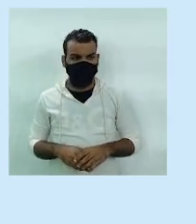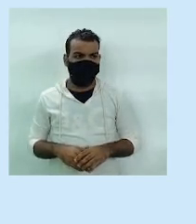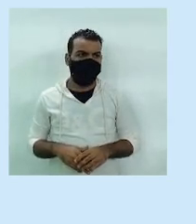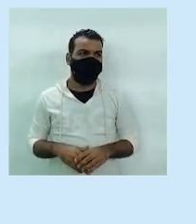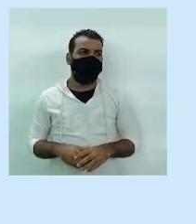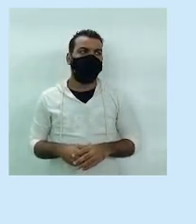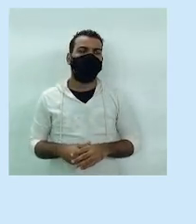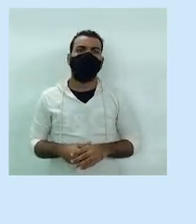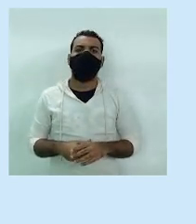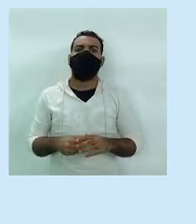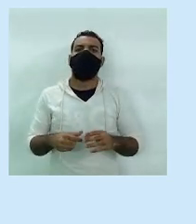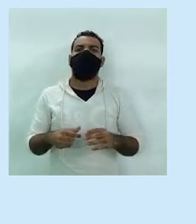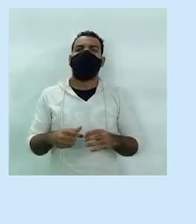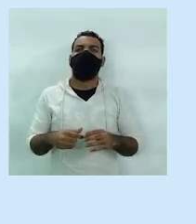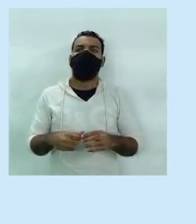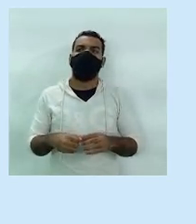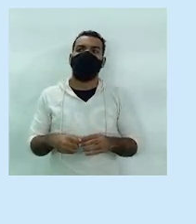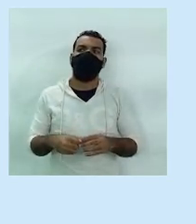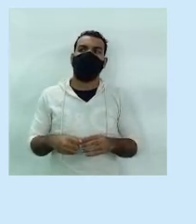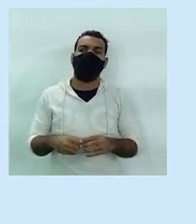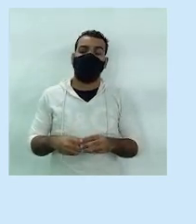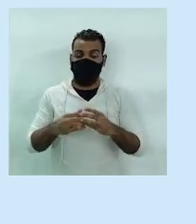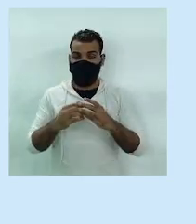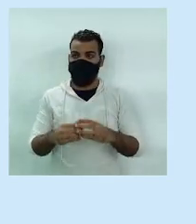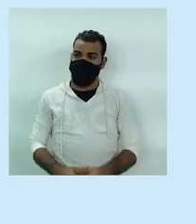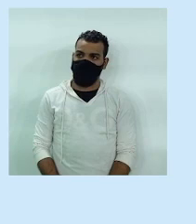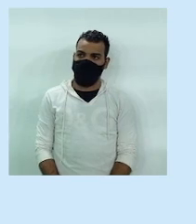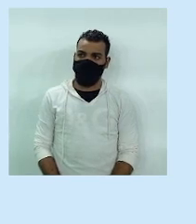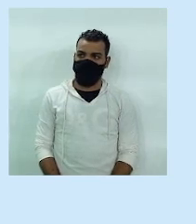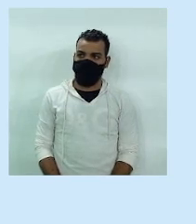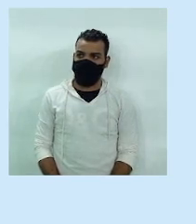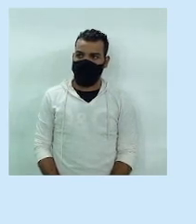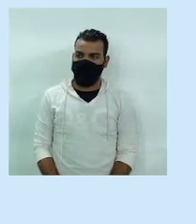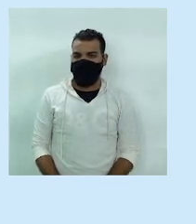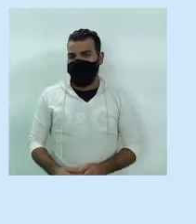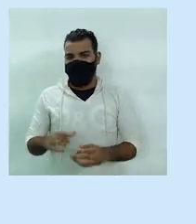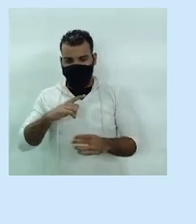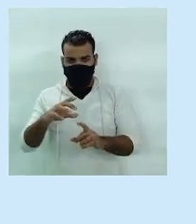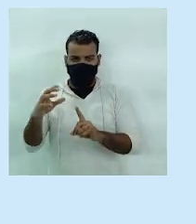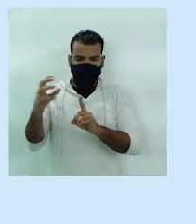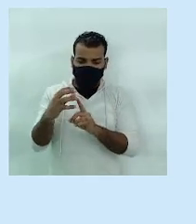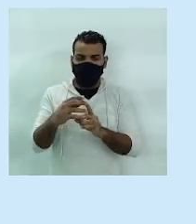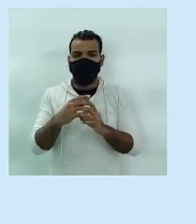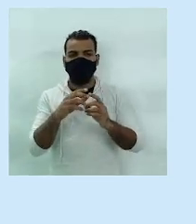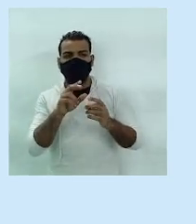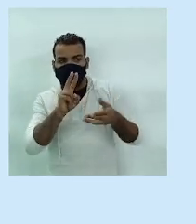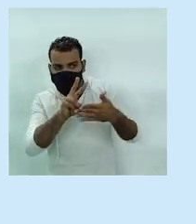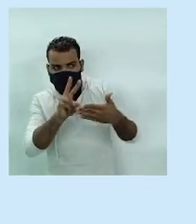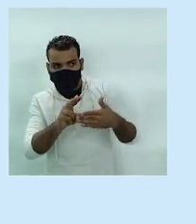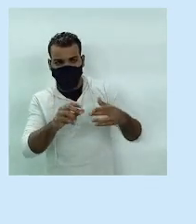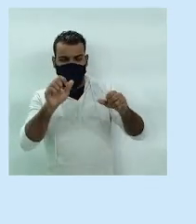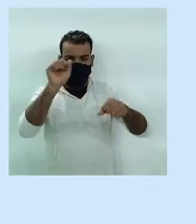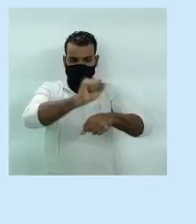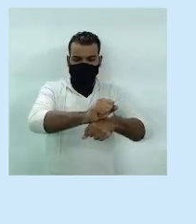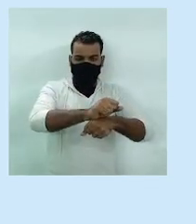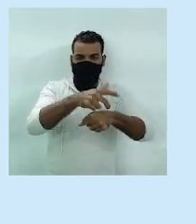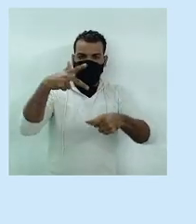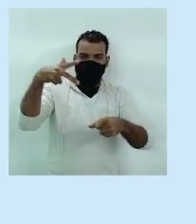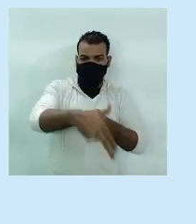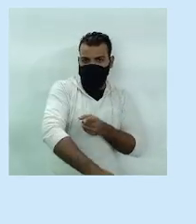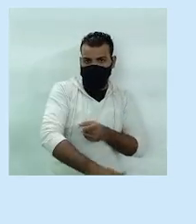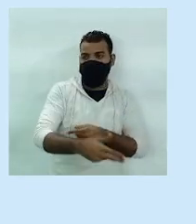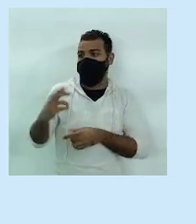de serem o quê? Implementadas, praticadas, para dar origem ao que é a